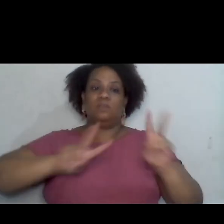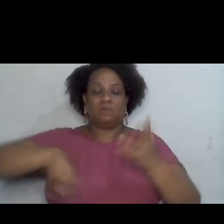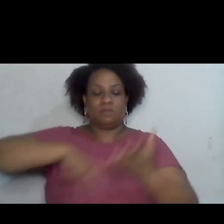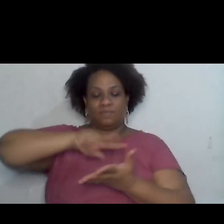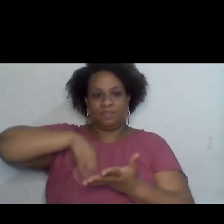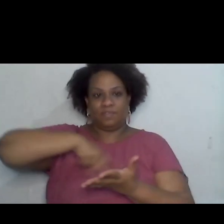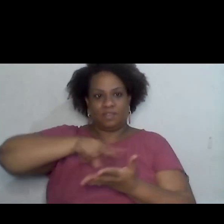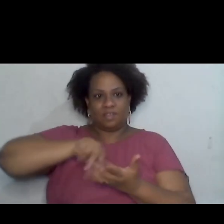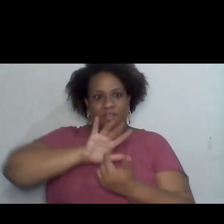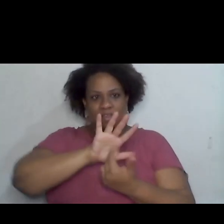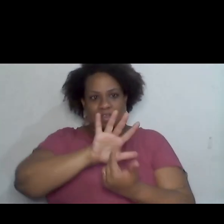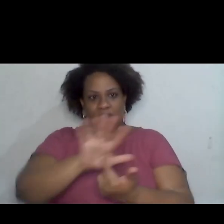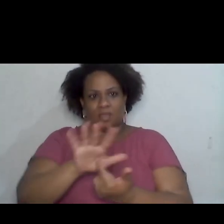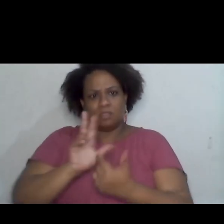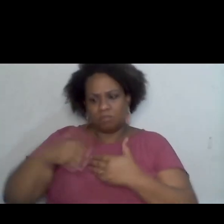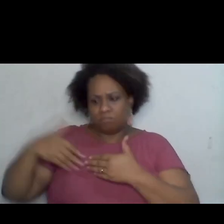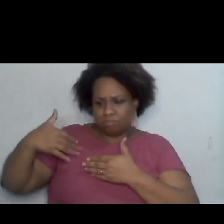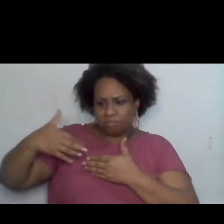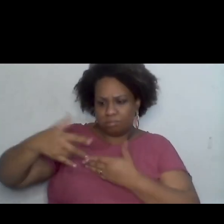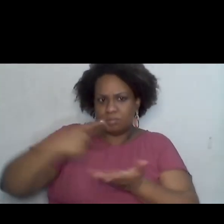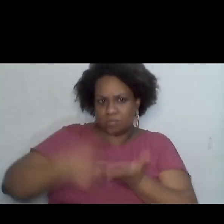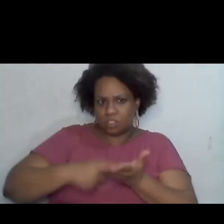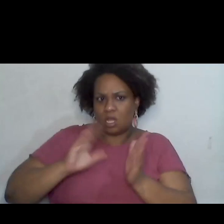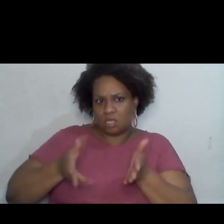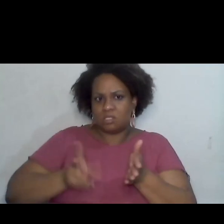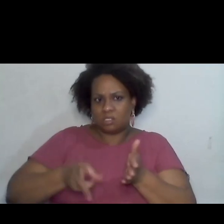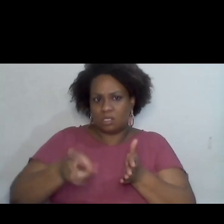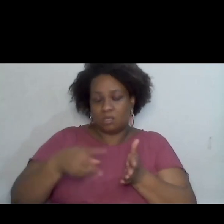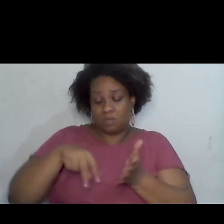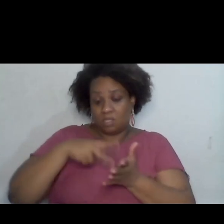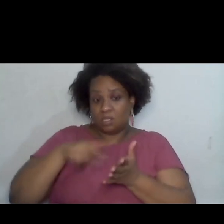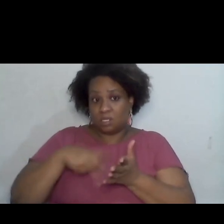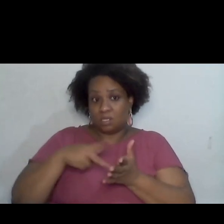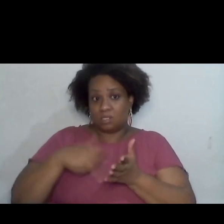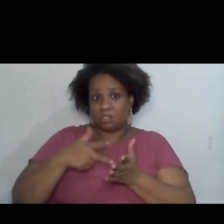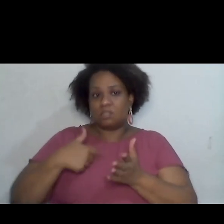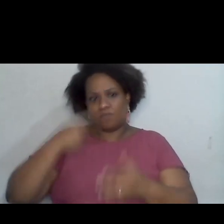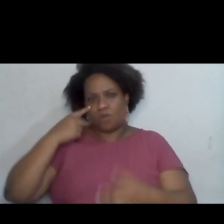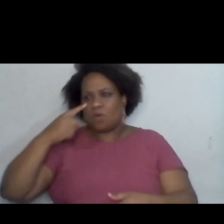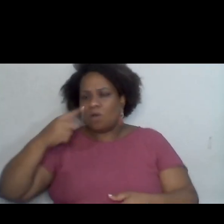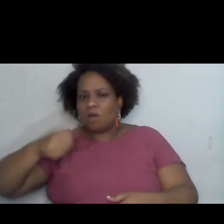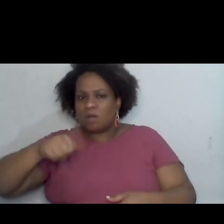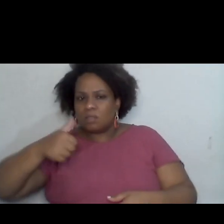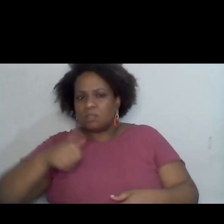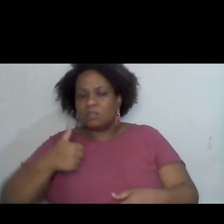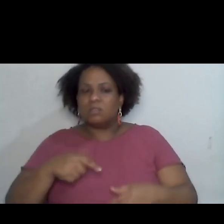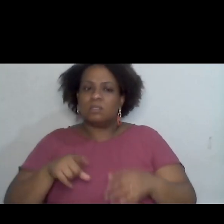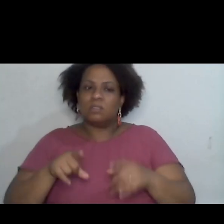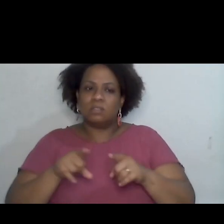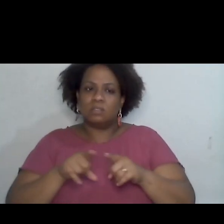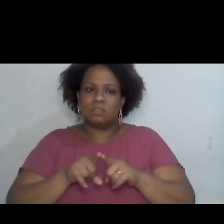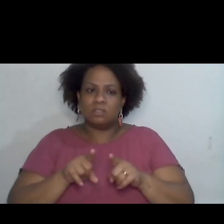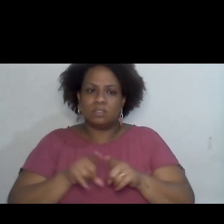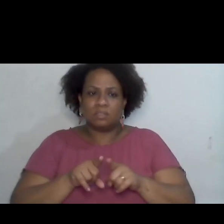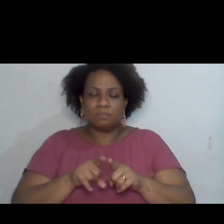sequência a uma programação que já estava, né, prevista pela coordenação de dança. E a gente vai realizar, e é também uma forma da gente